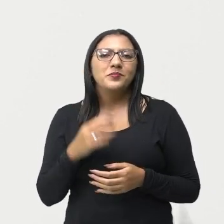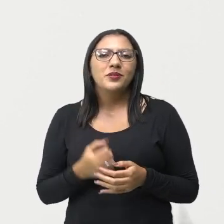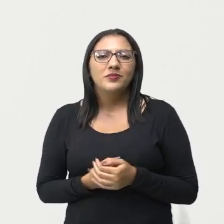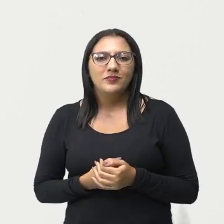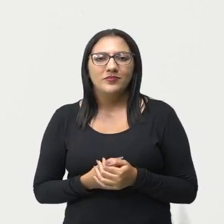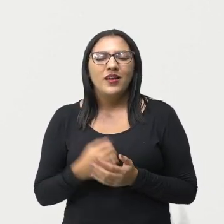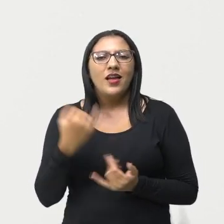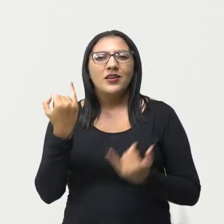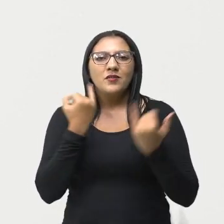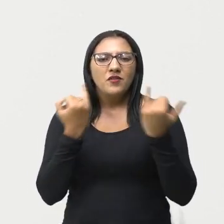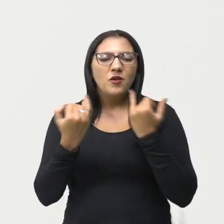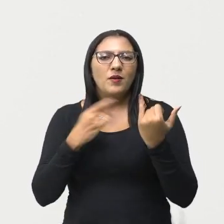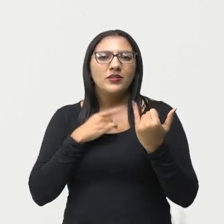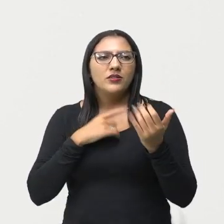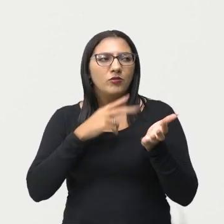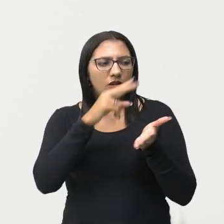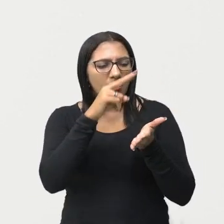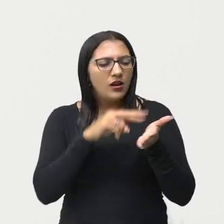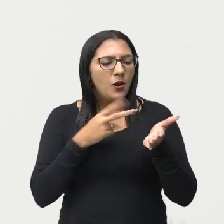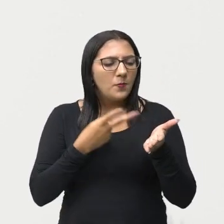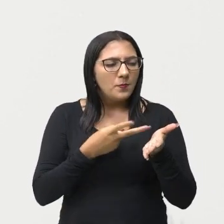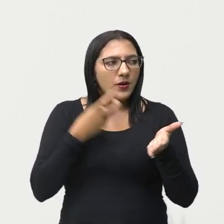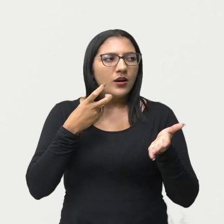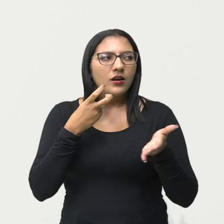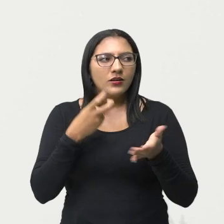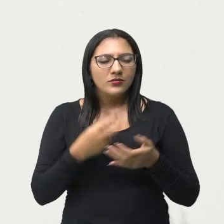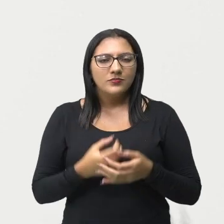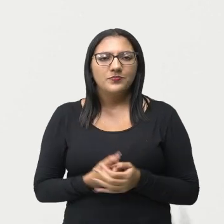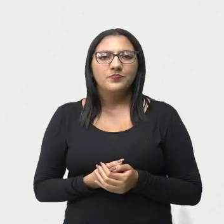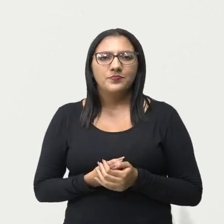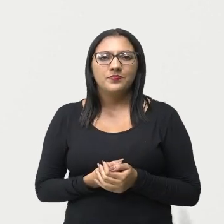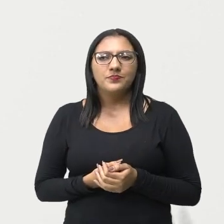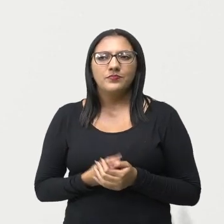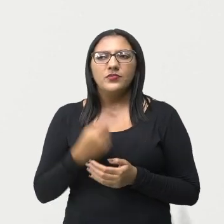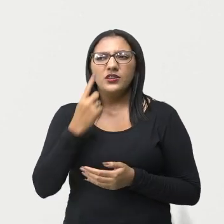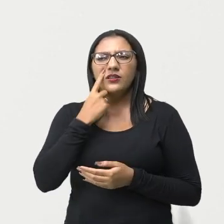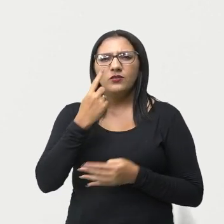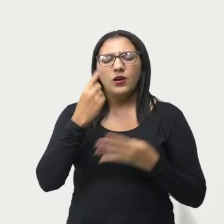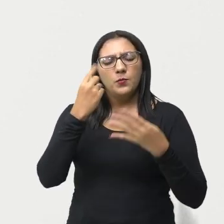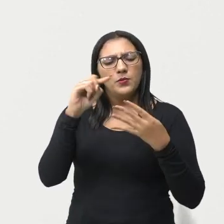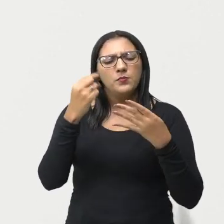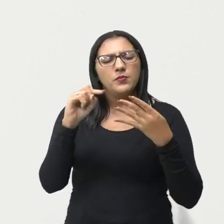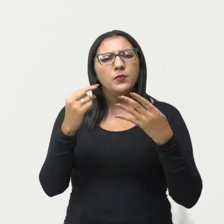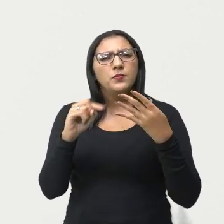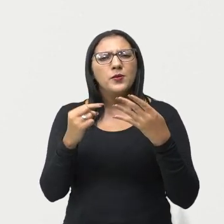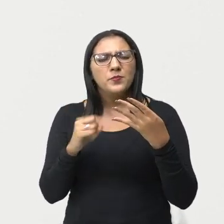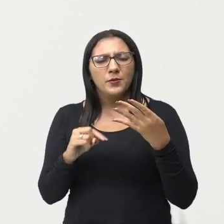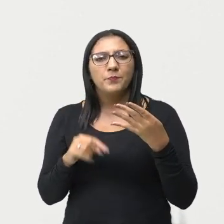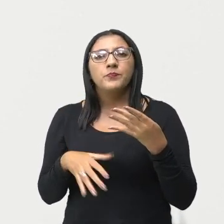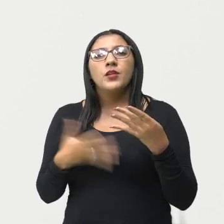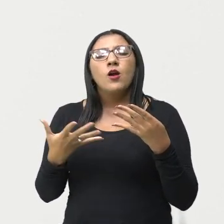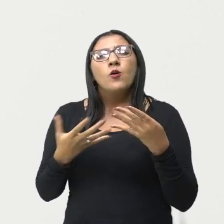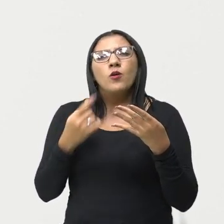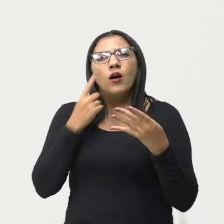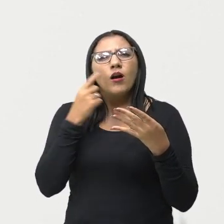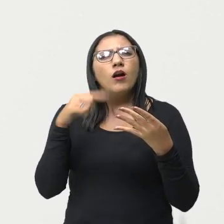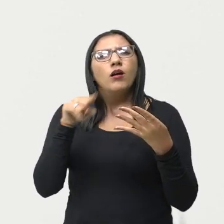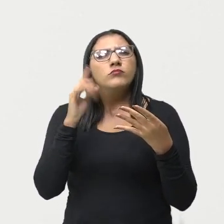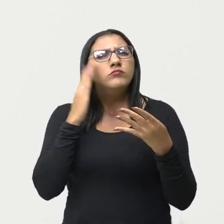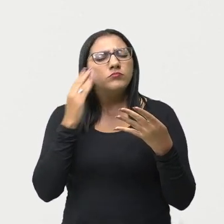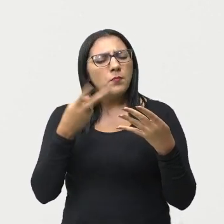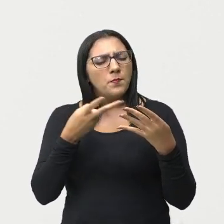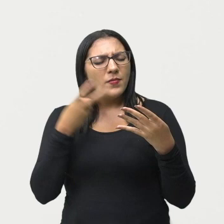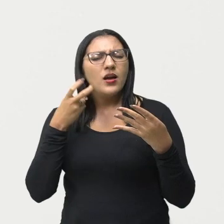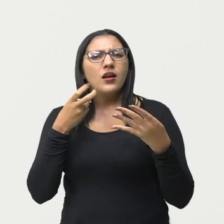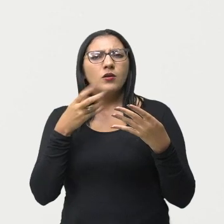informação que é a rainha de todo o texto. Dessas alternativas, qual delas